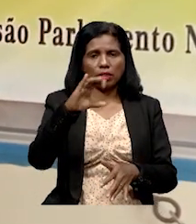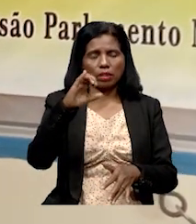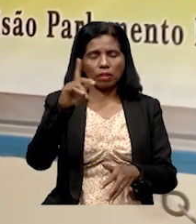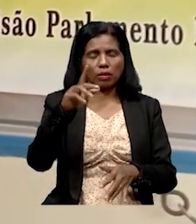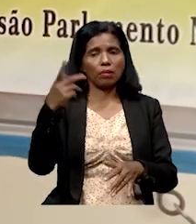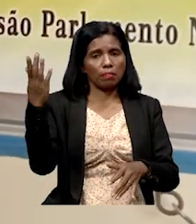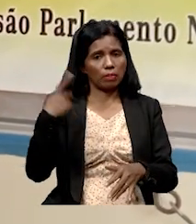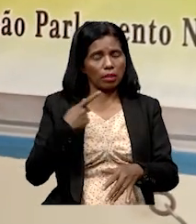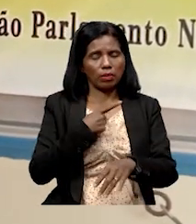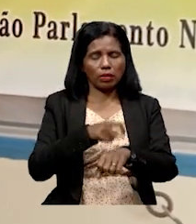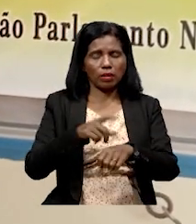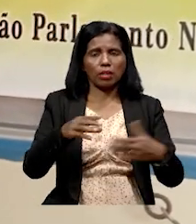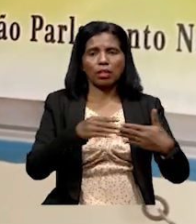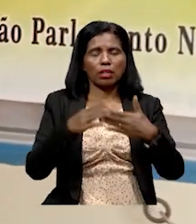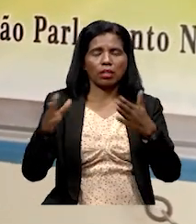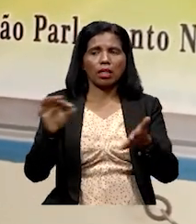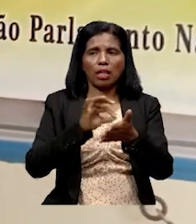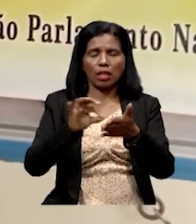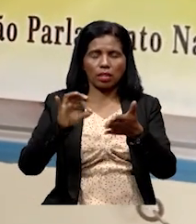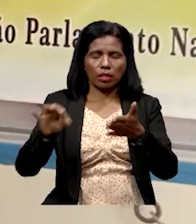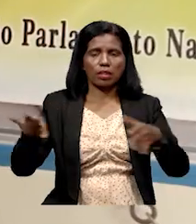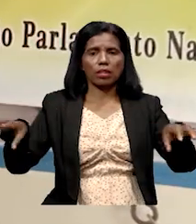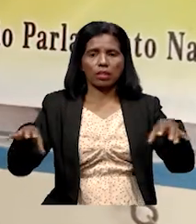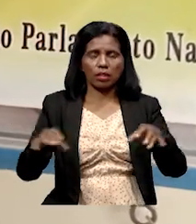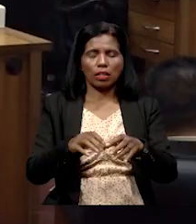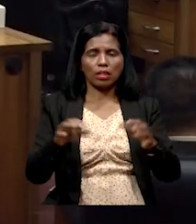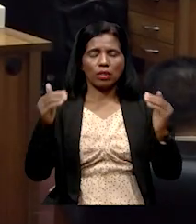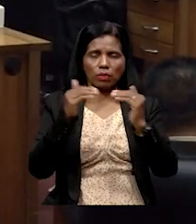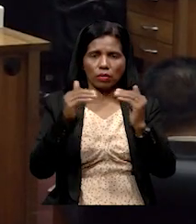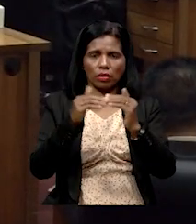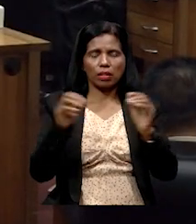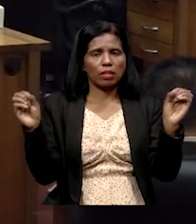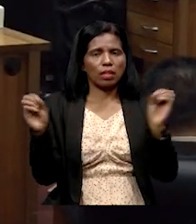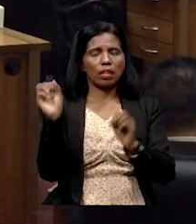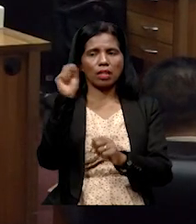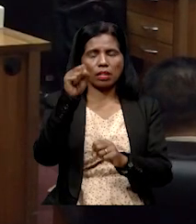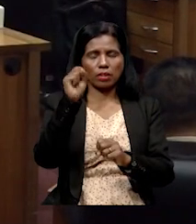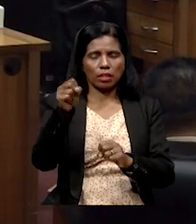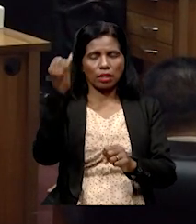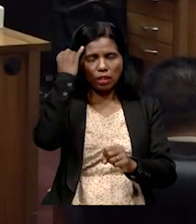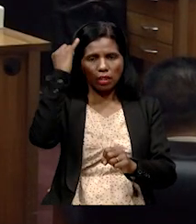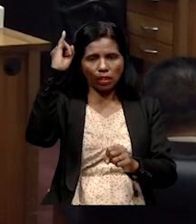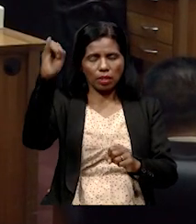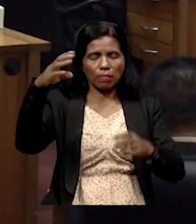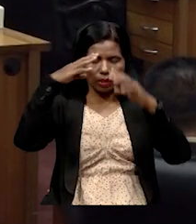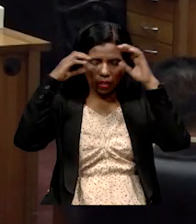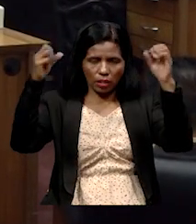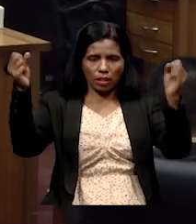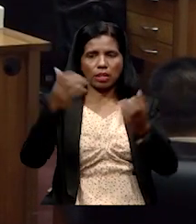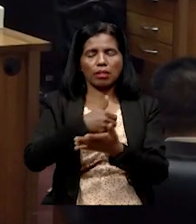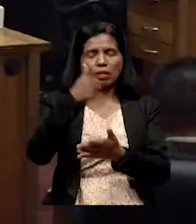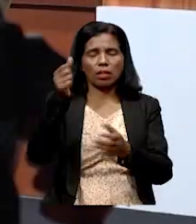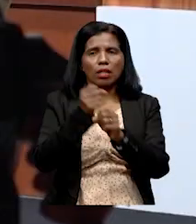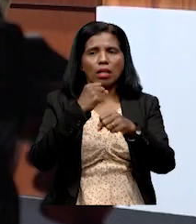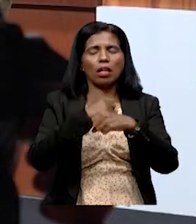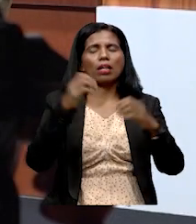Hateten, líder Sira nebe assina a plataforma Entendimento se la concorda com a ideia presidente eleito ato halo